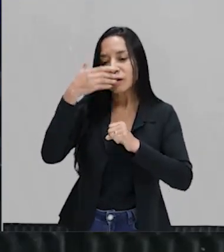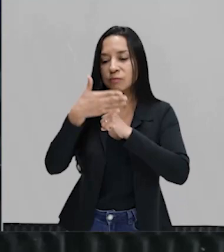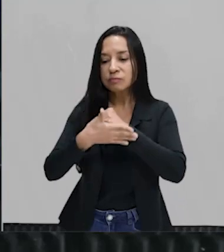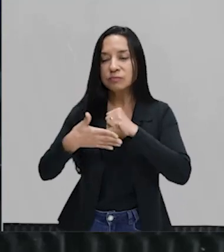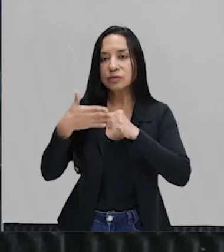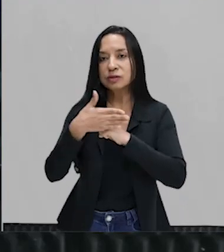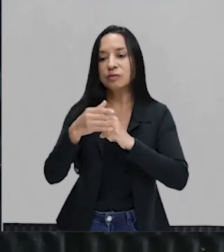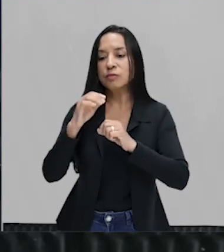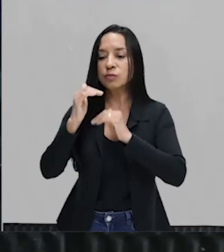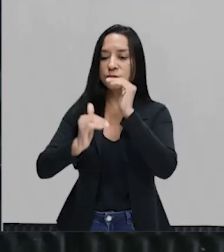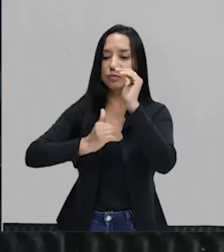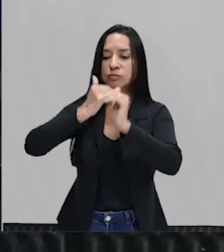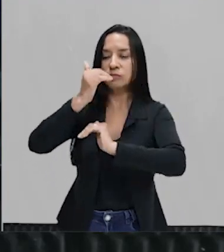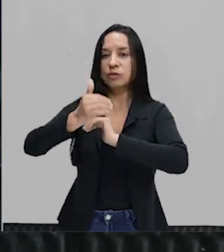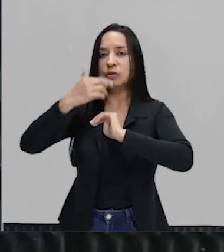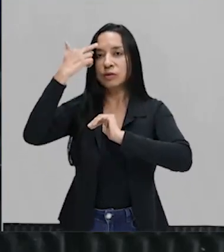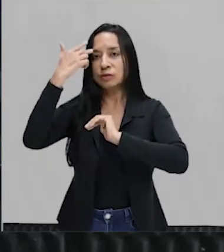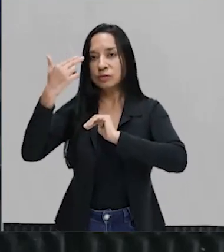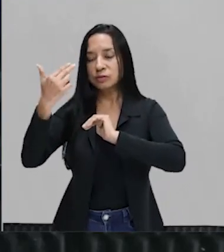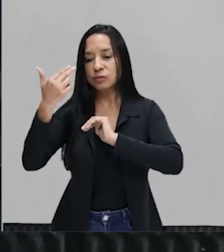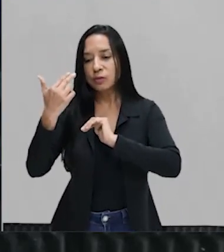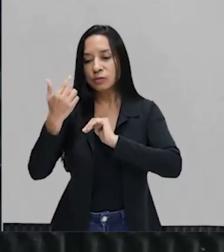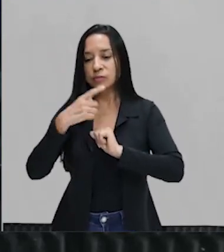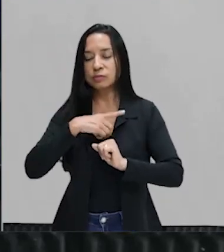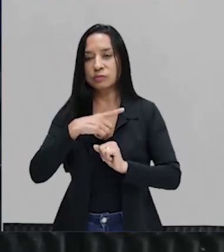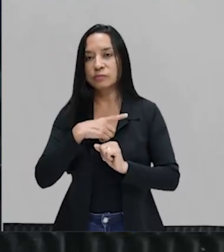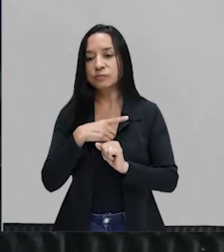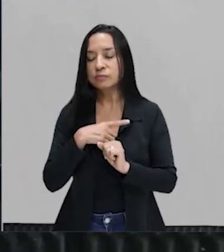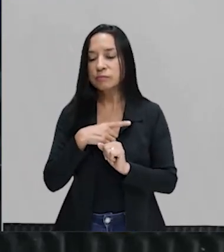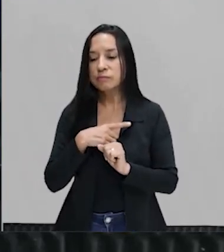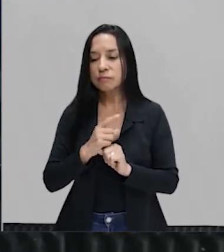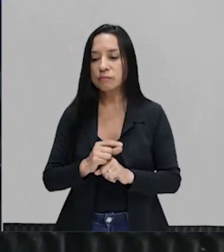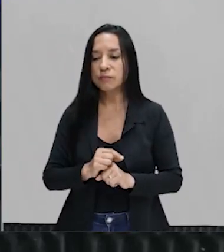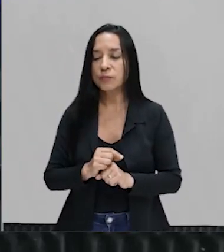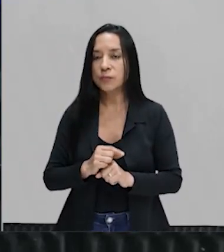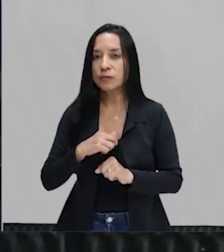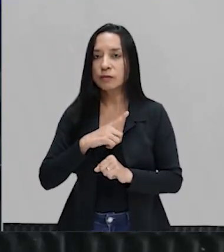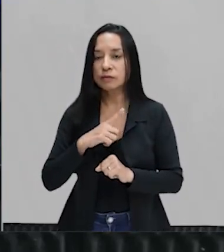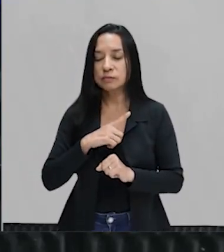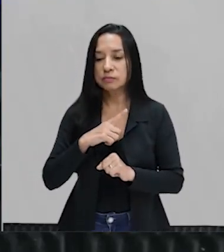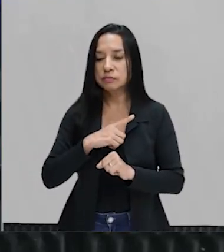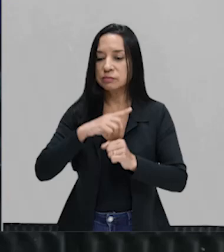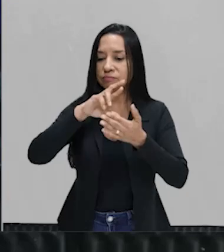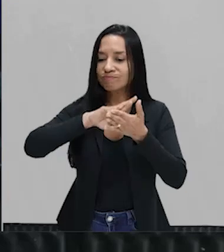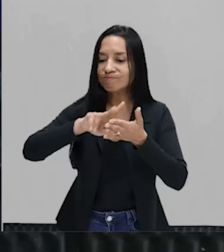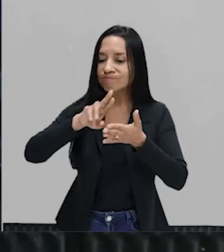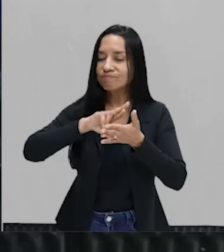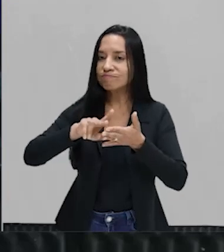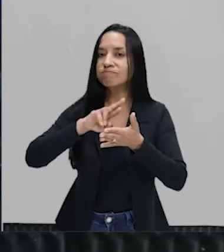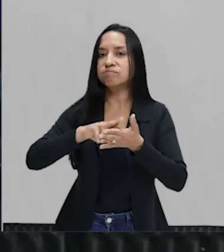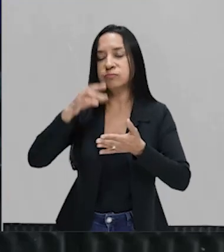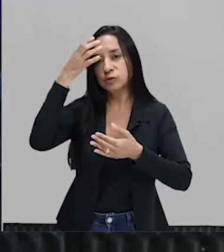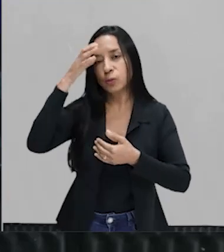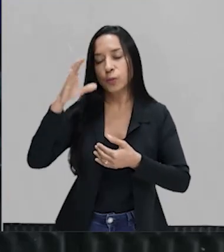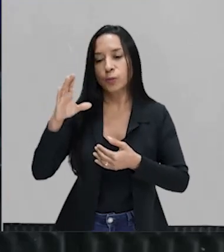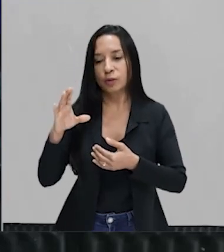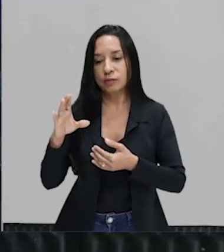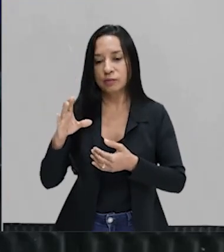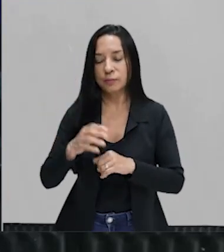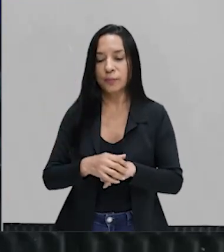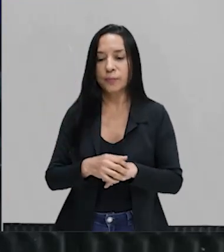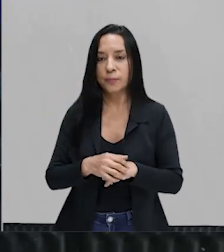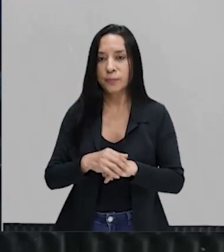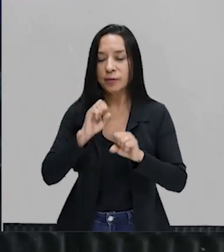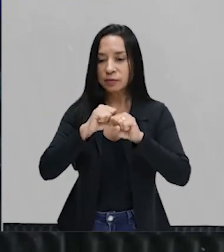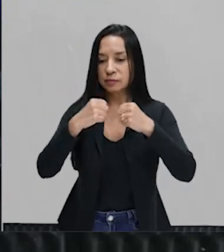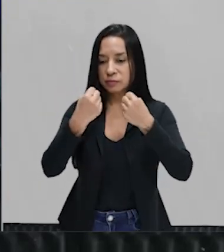basicamente os processos históricos que nos levaram a ter essa diversidade cultural? A sociedade